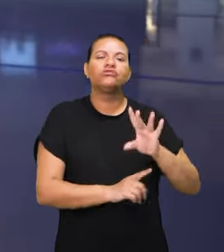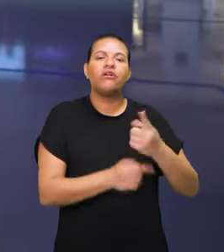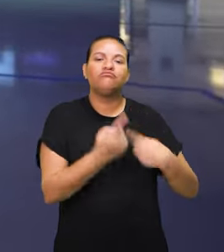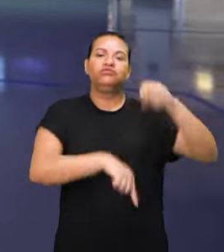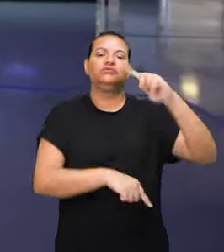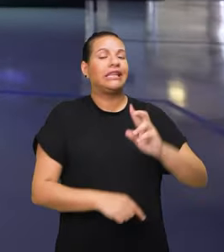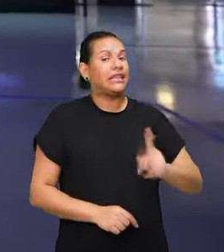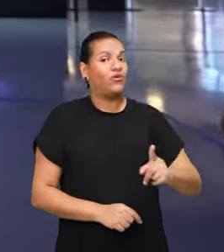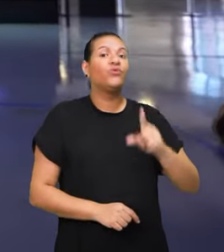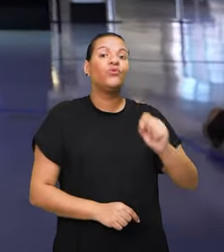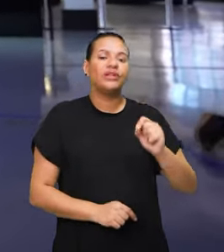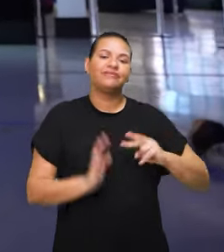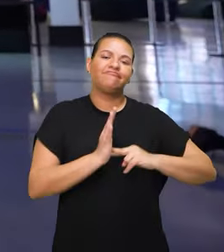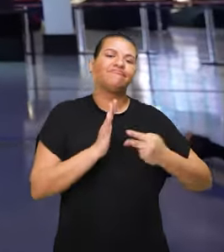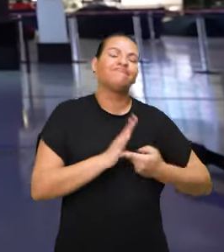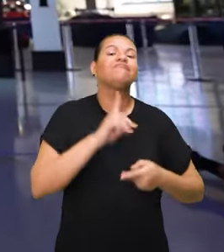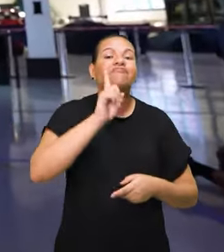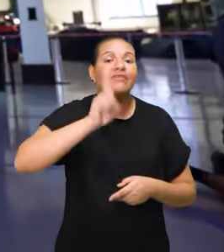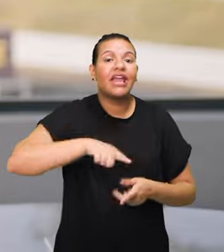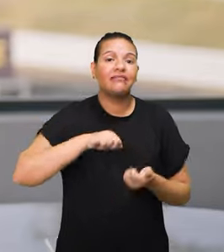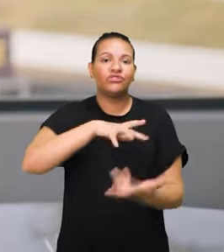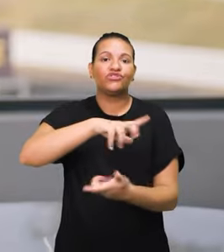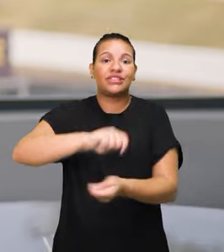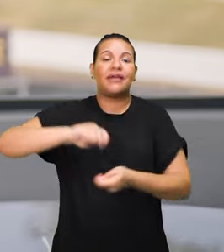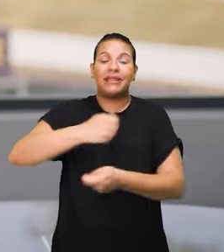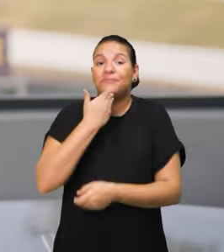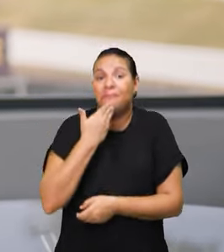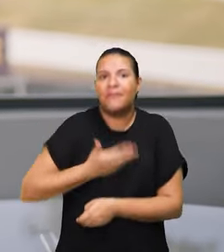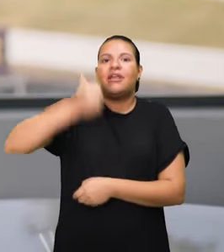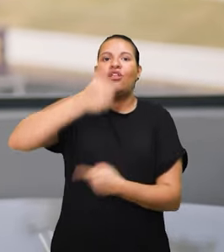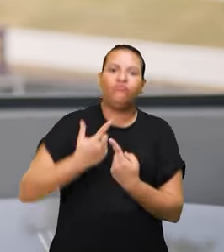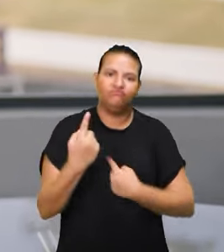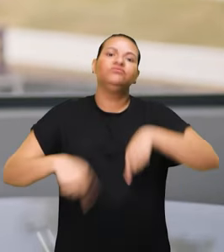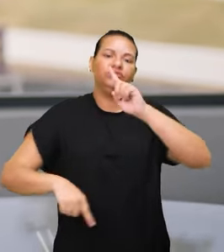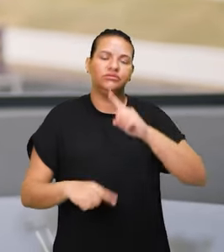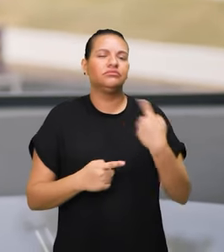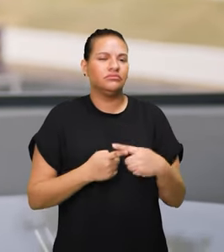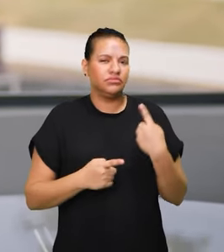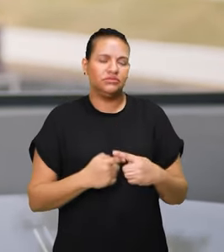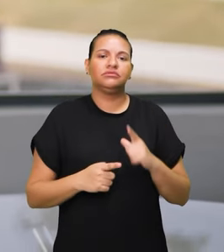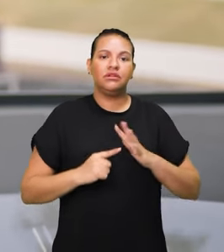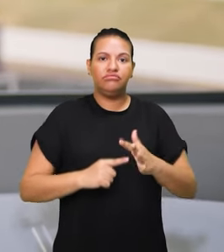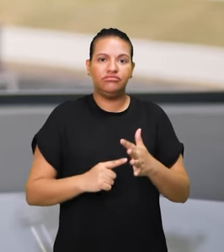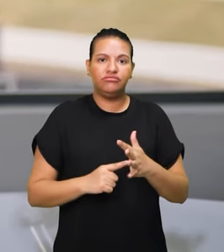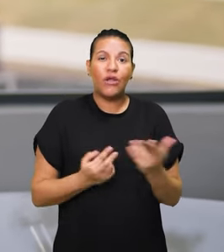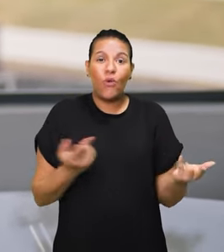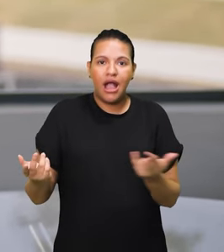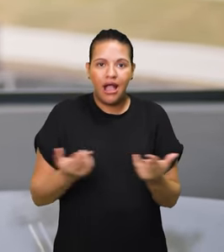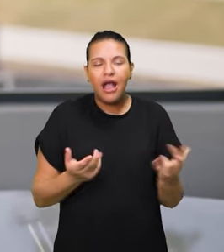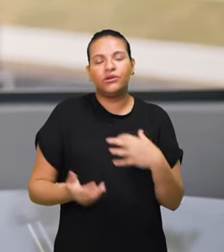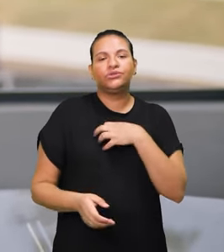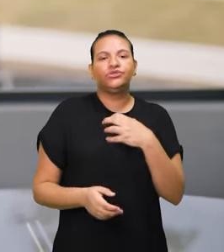um downsize isso uma diferença muito grande porque a potência vai ser mais ou menos a mesma da